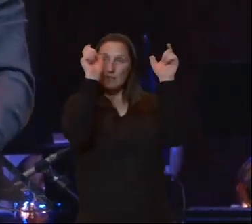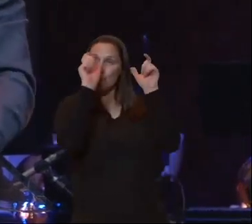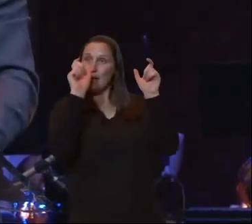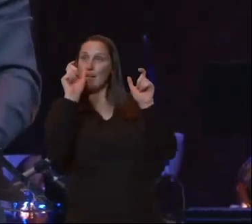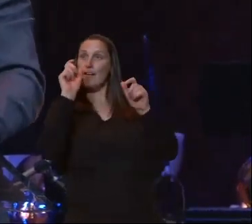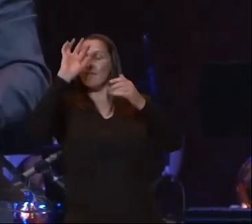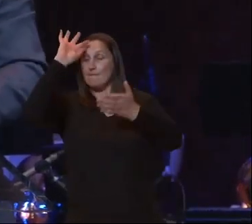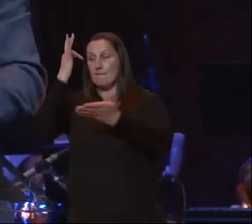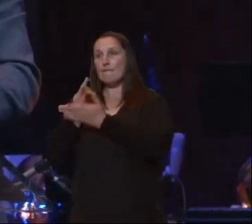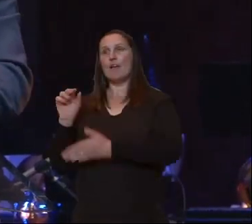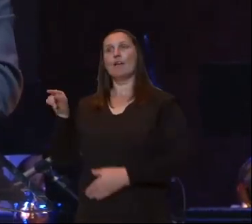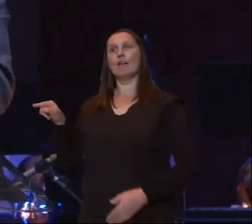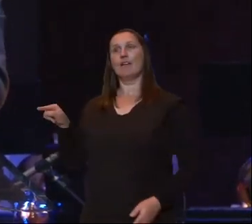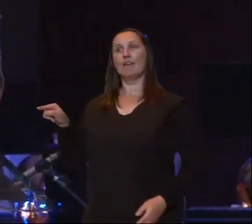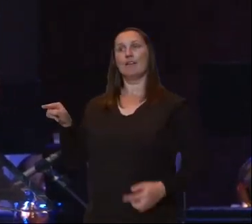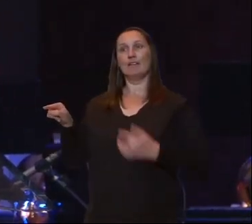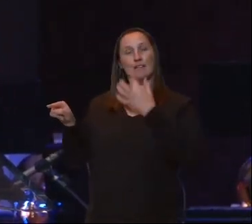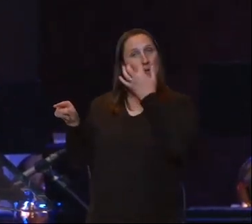sentia assim.